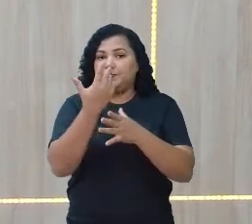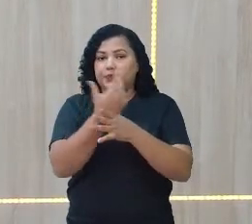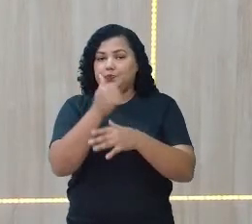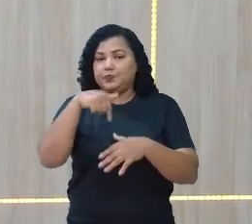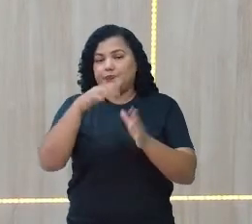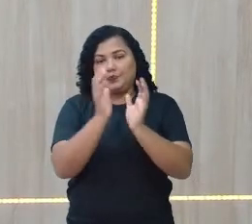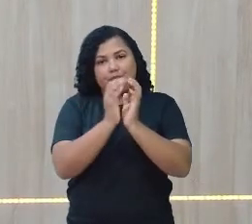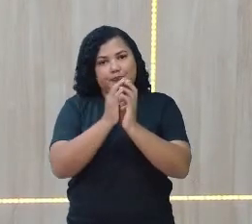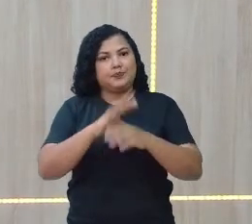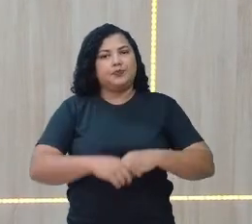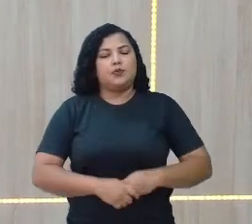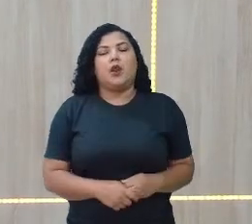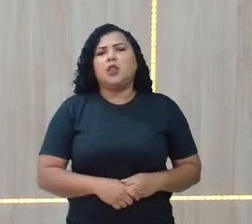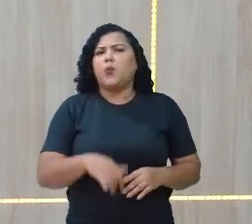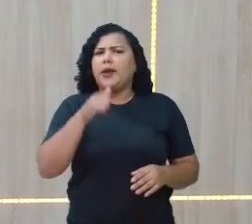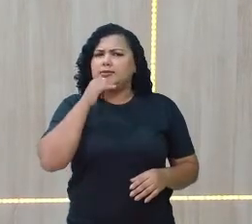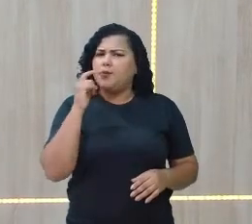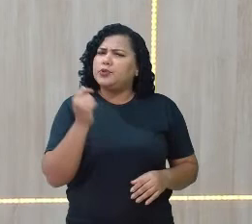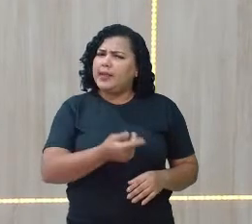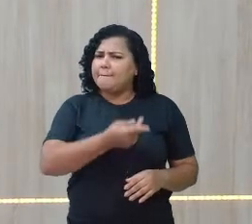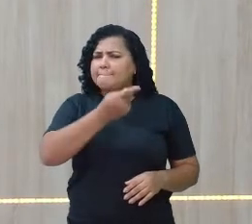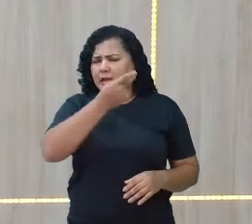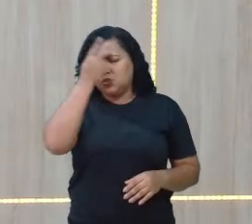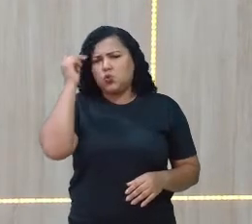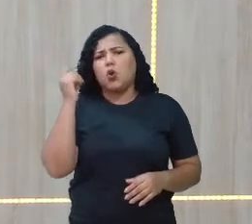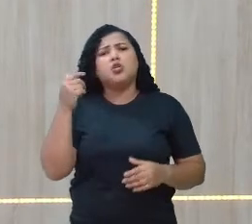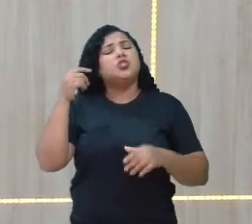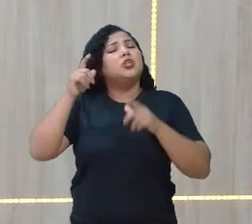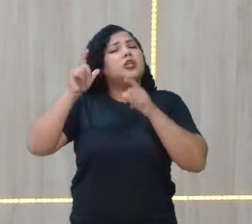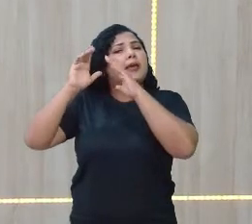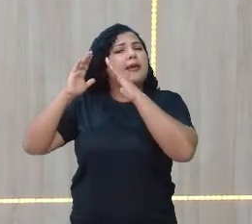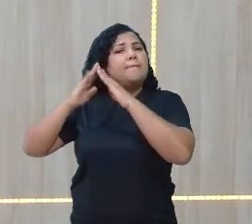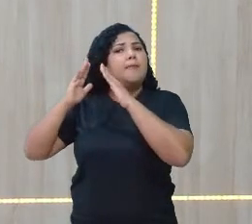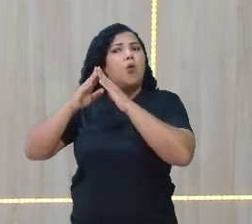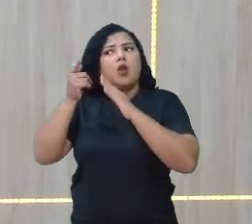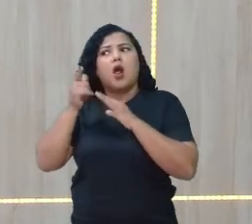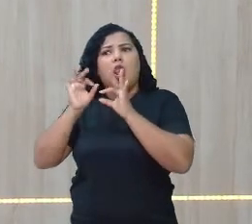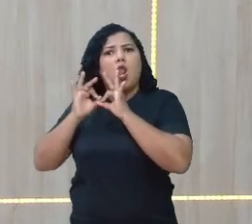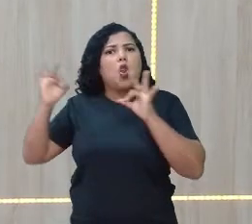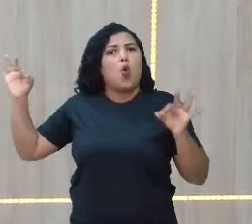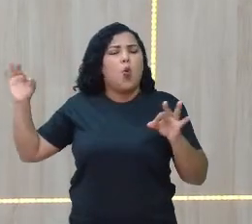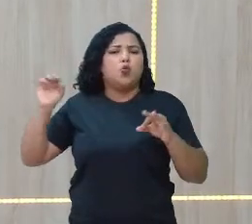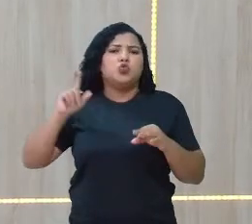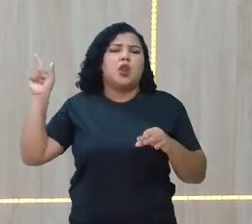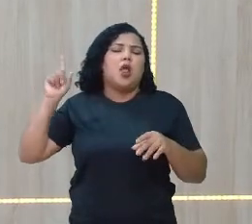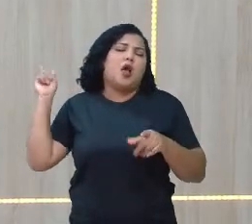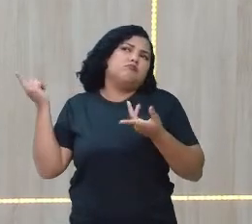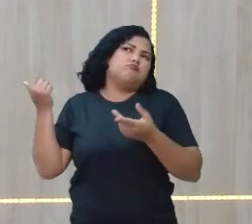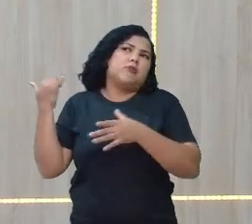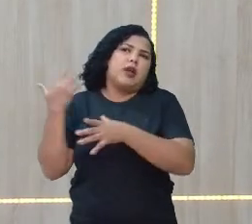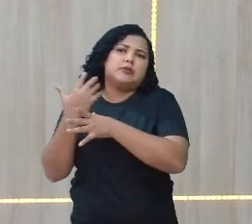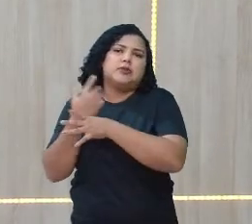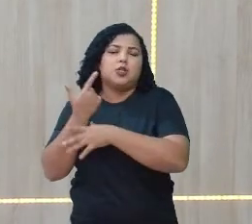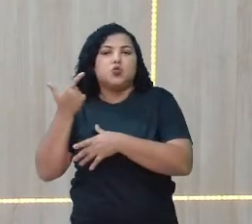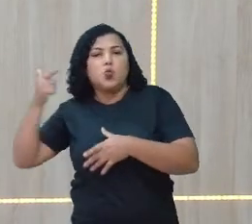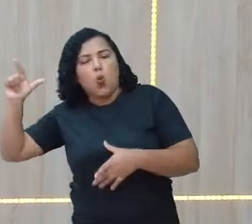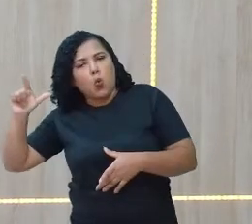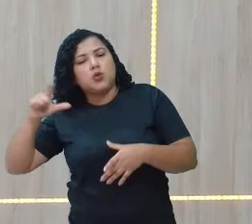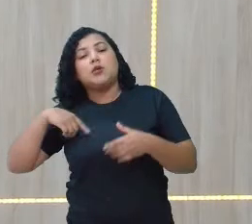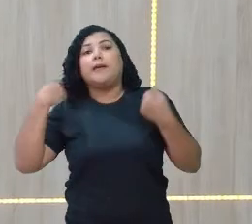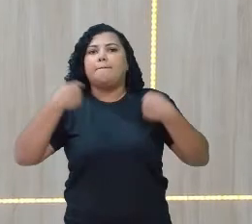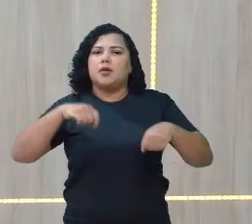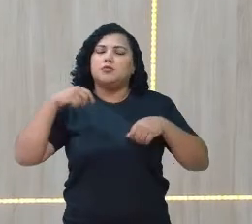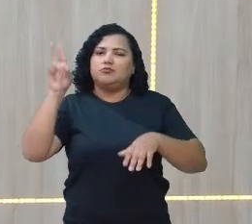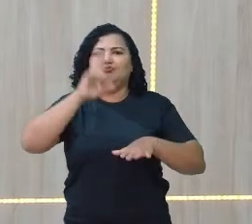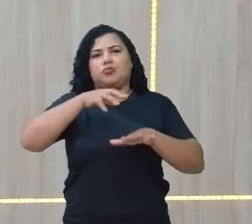que moram, né, em Paudalho, Carpina, Limoeiro, né, que vêm todo dia trabalhar no Recife e que precisam realmente de um sistema de transporte. E